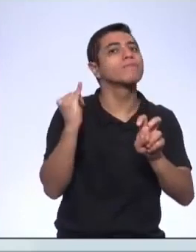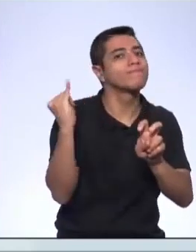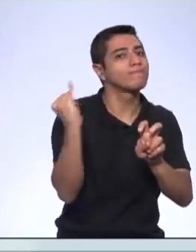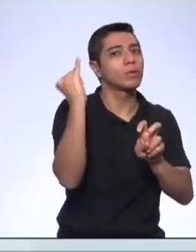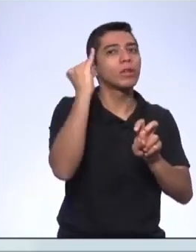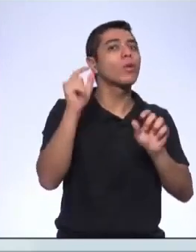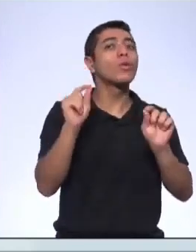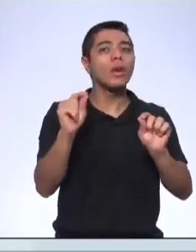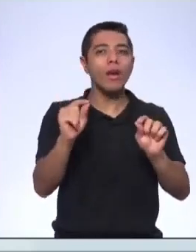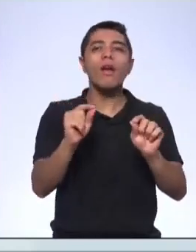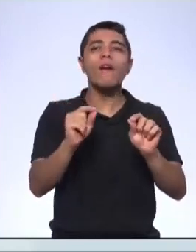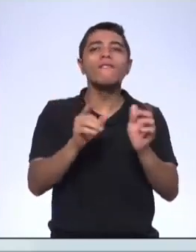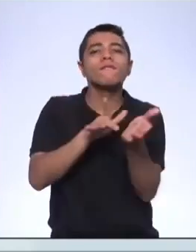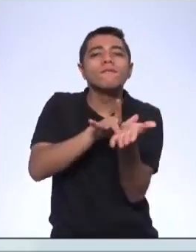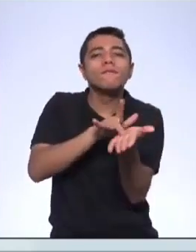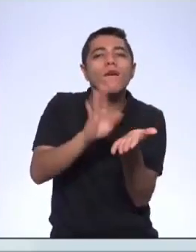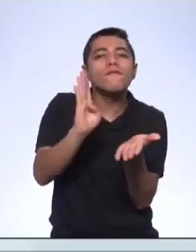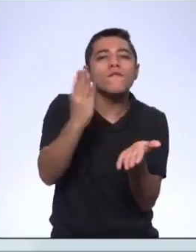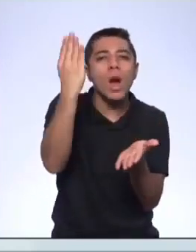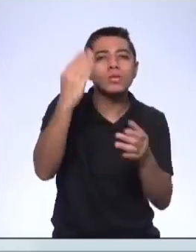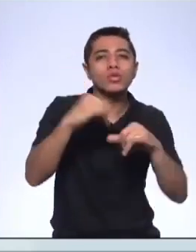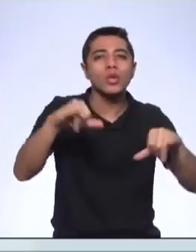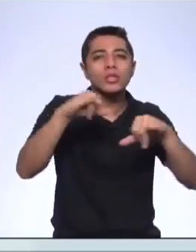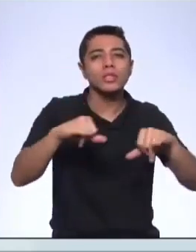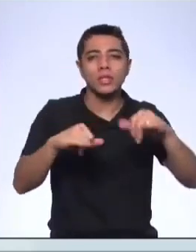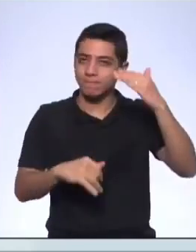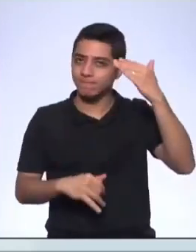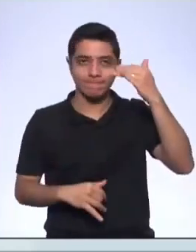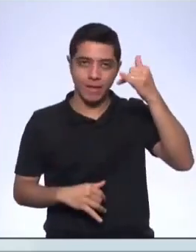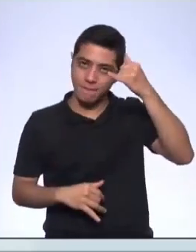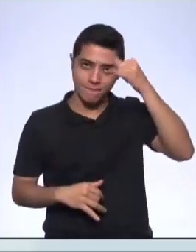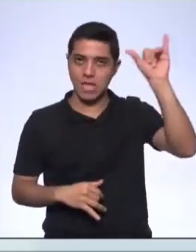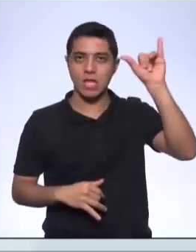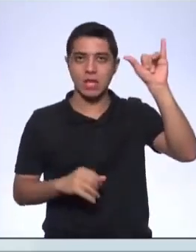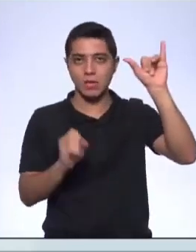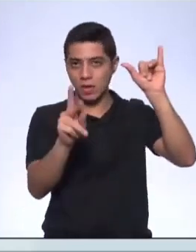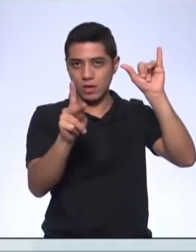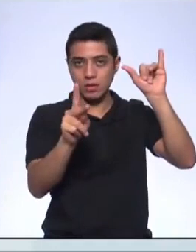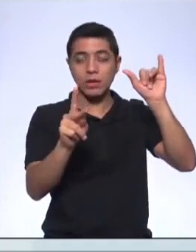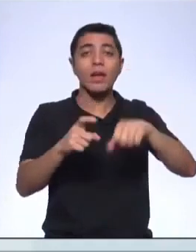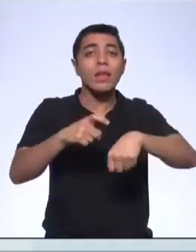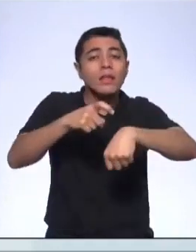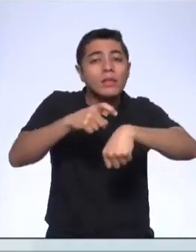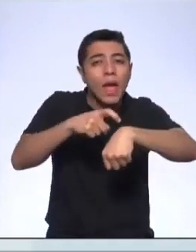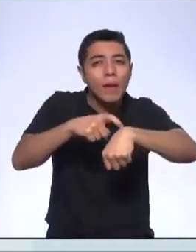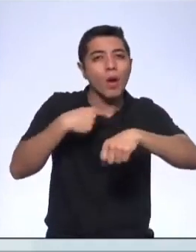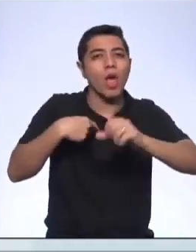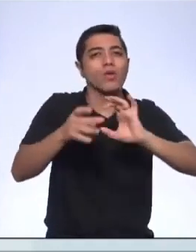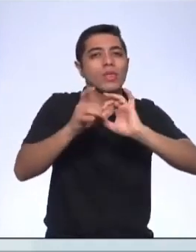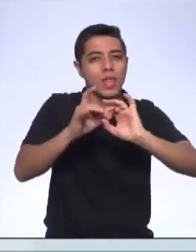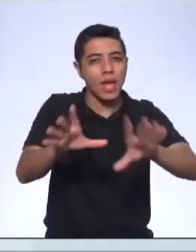as notícias falsas, principalmente, né, professor? Sim. Olha aí, eu vou dar um tempinho para você ler.